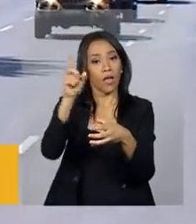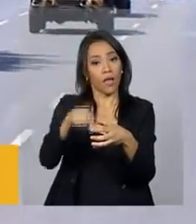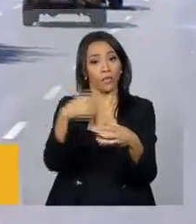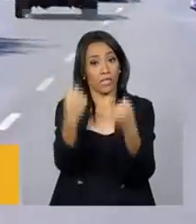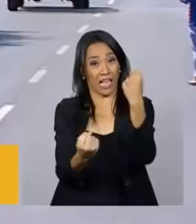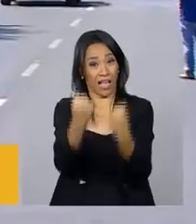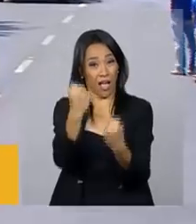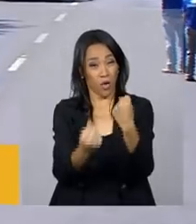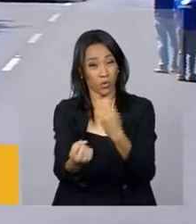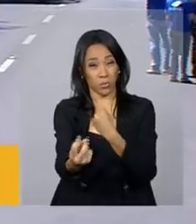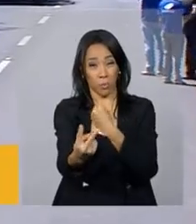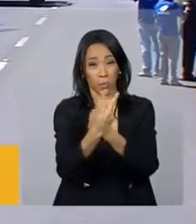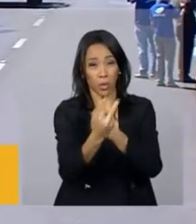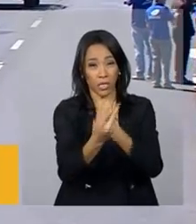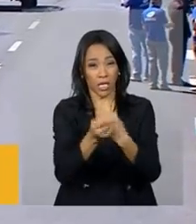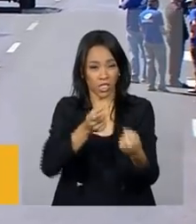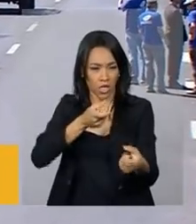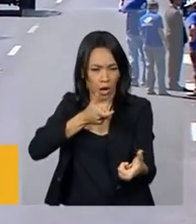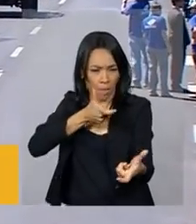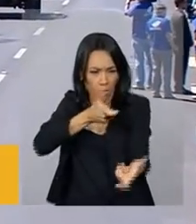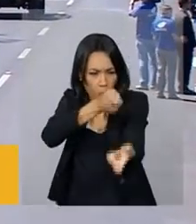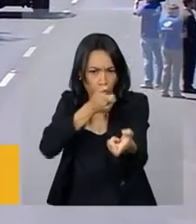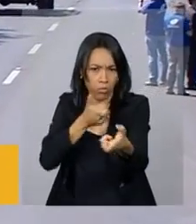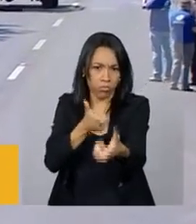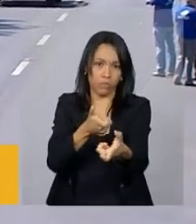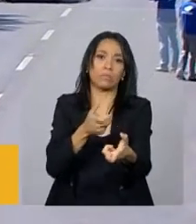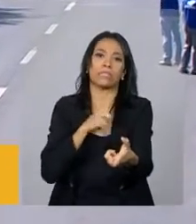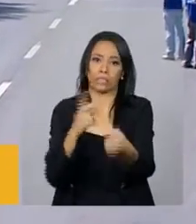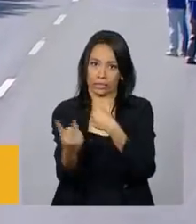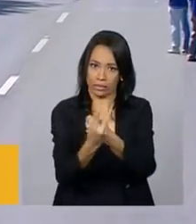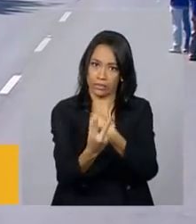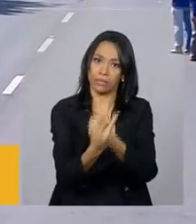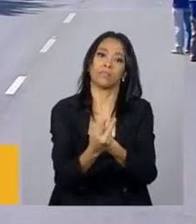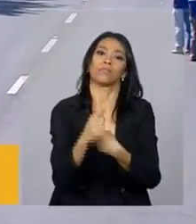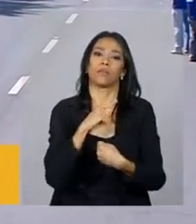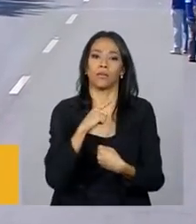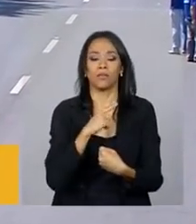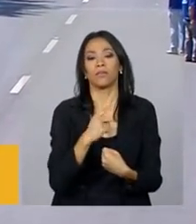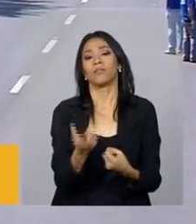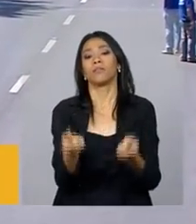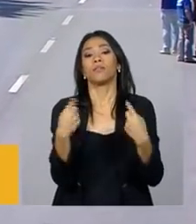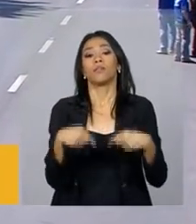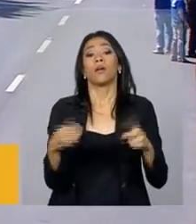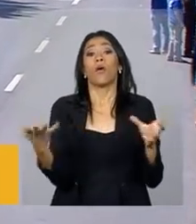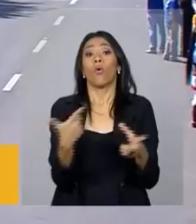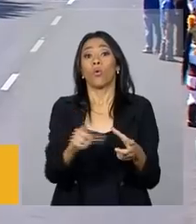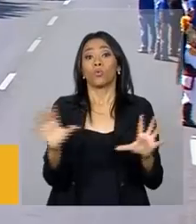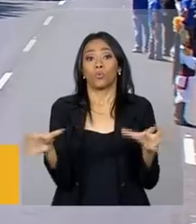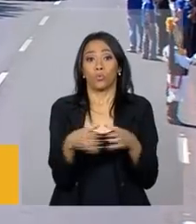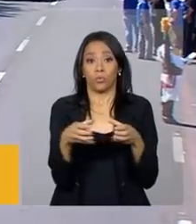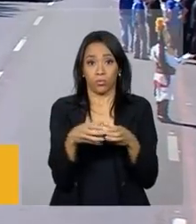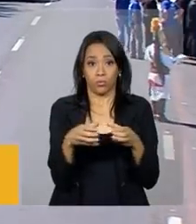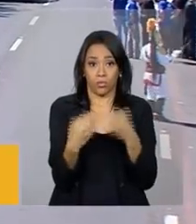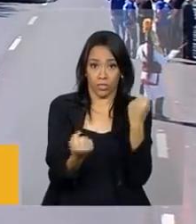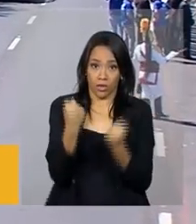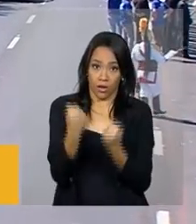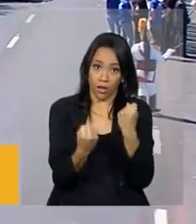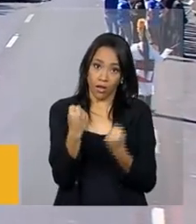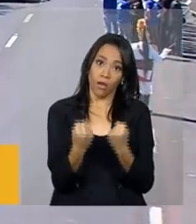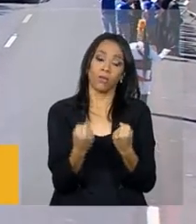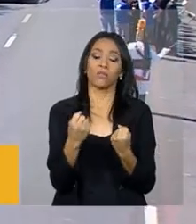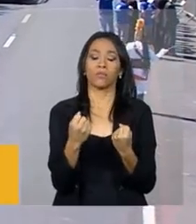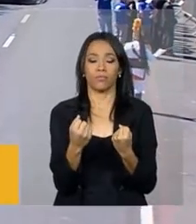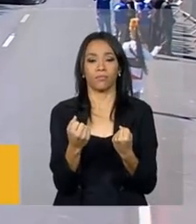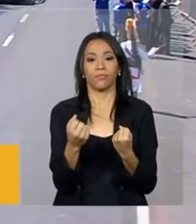blindados Cascavel, Urutu e agora com o Guarani também. E mais as viaturas menores, as